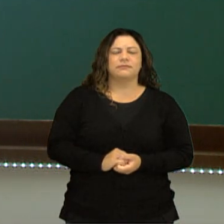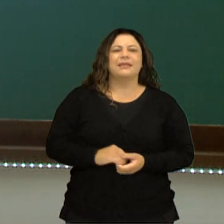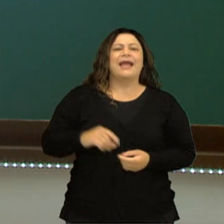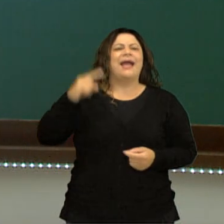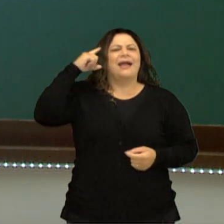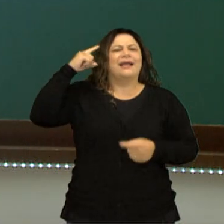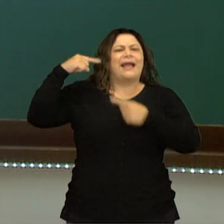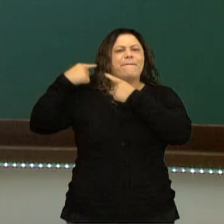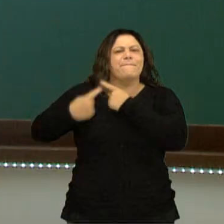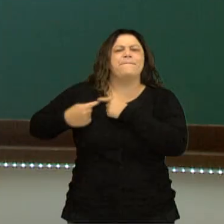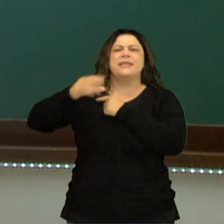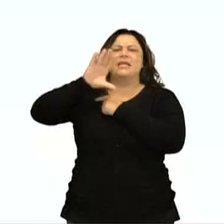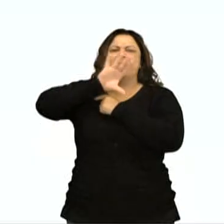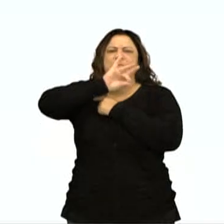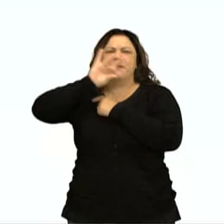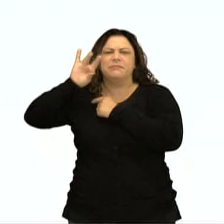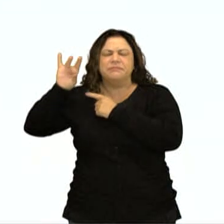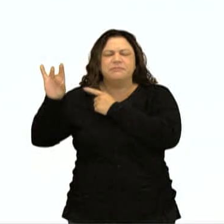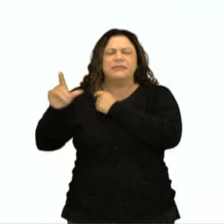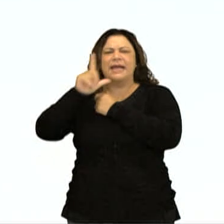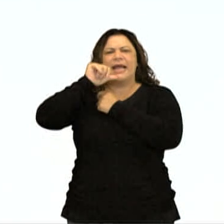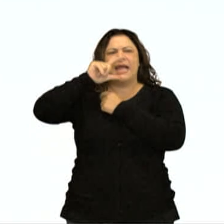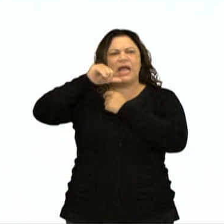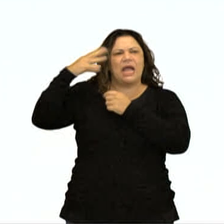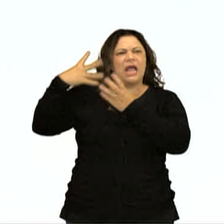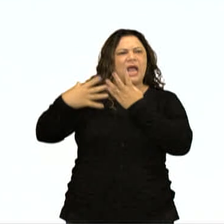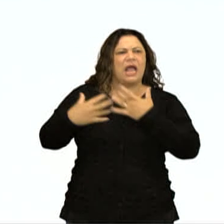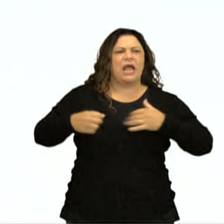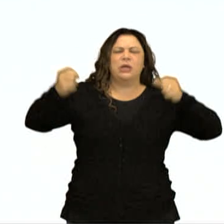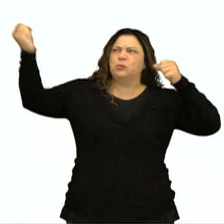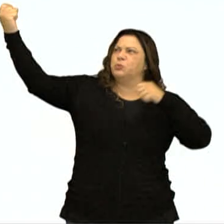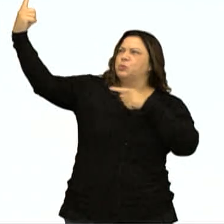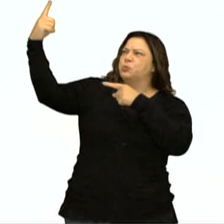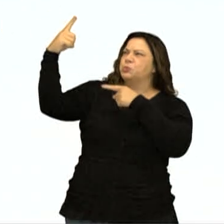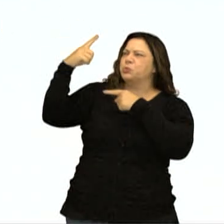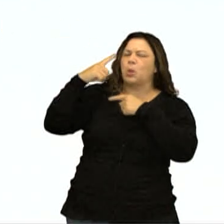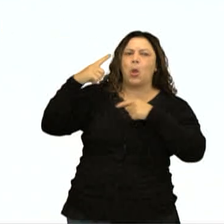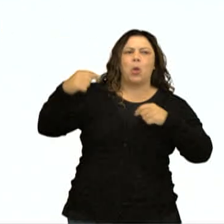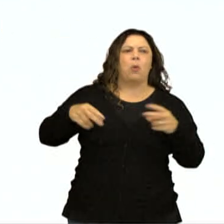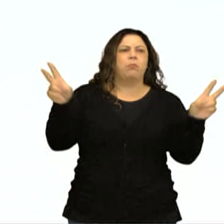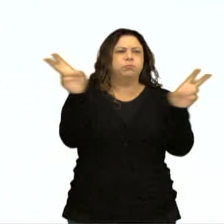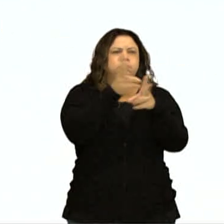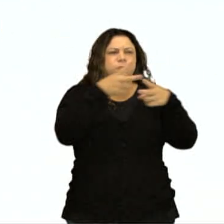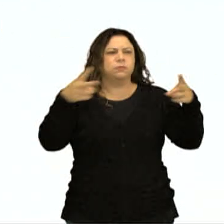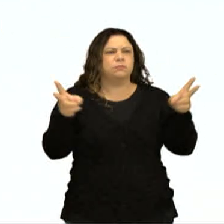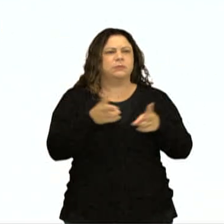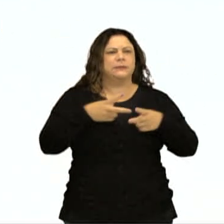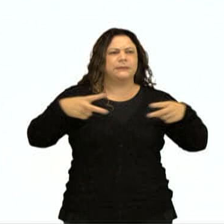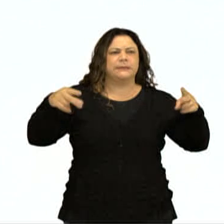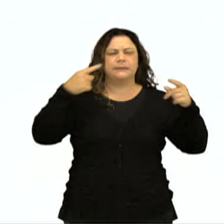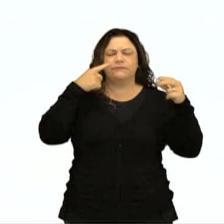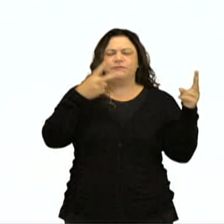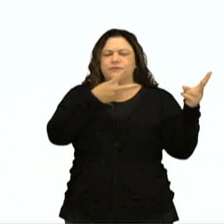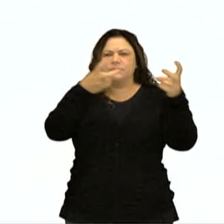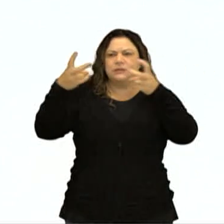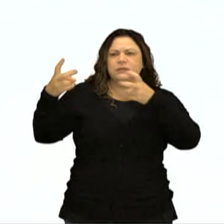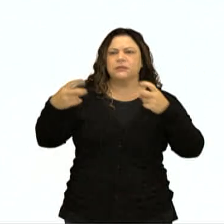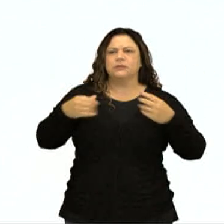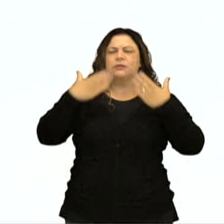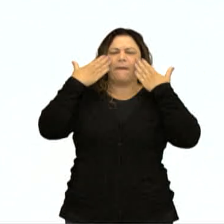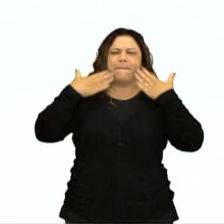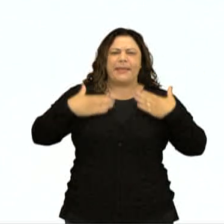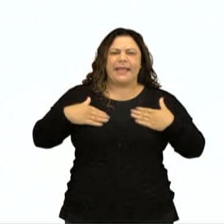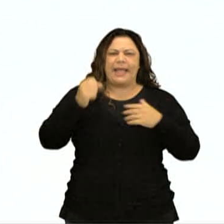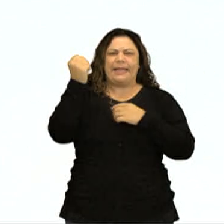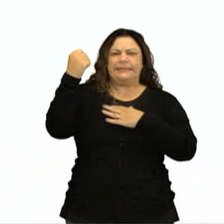molhados, sol encharcado, pele salgada, vento nos olhos, areia nos pés. O corpo sem